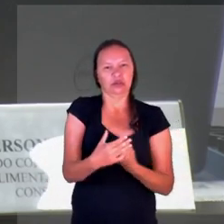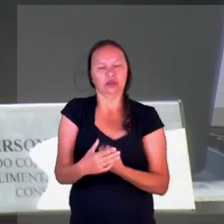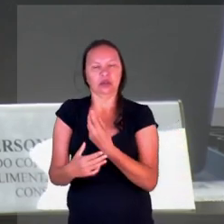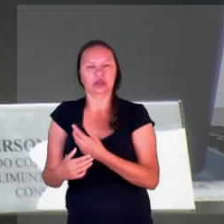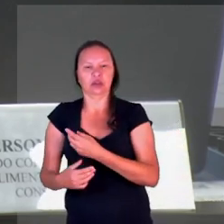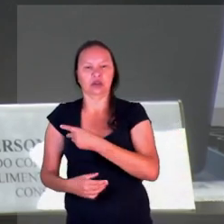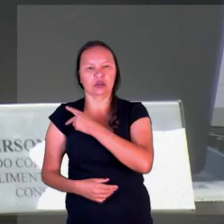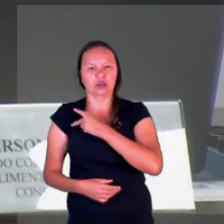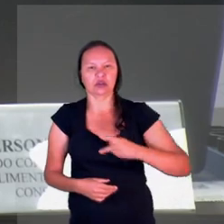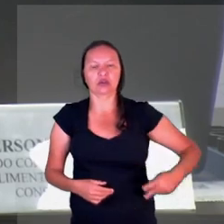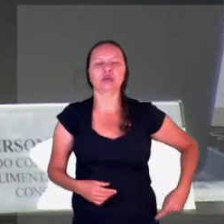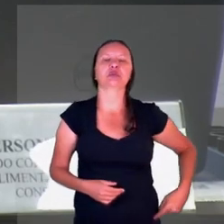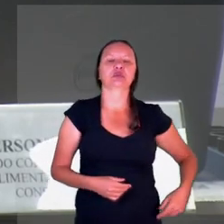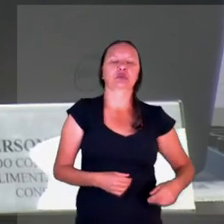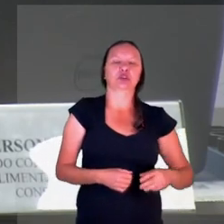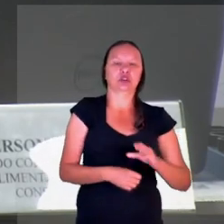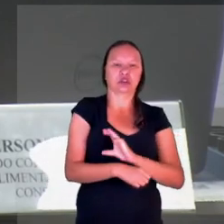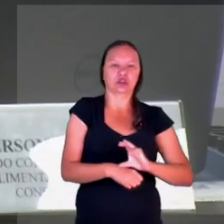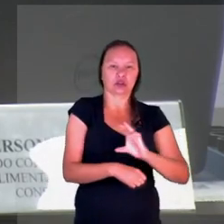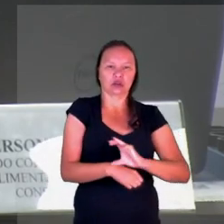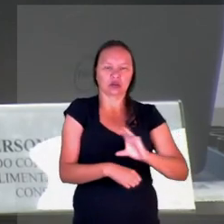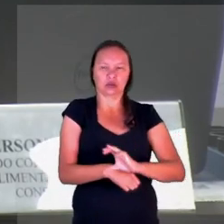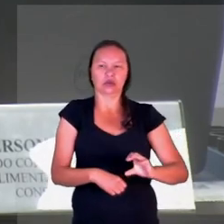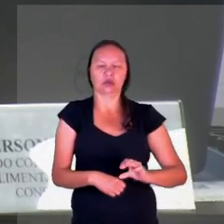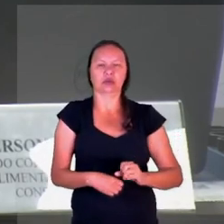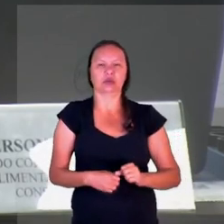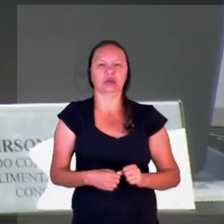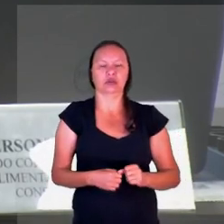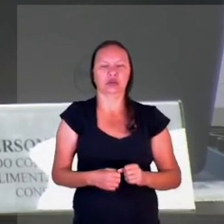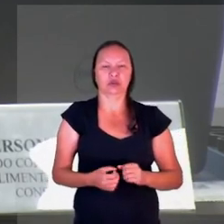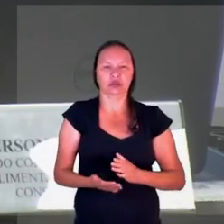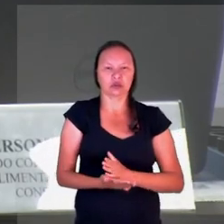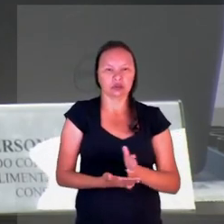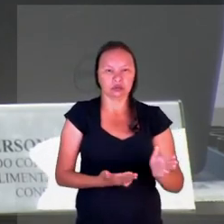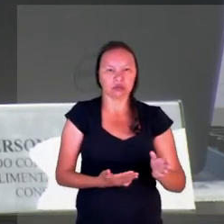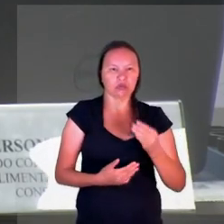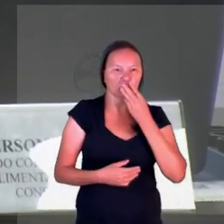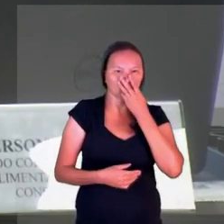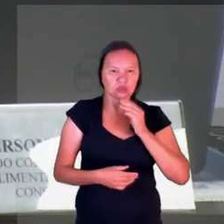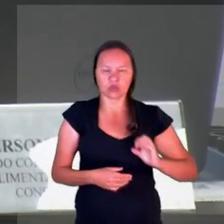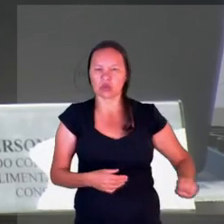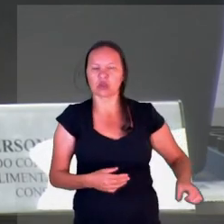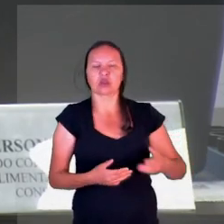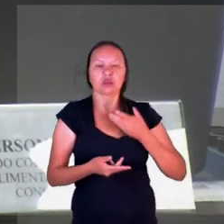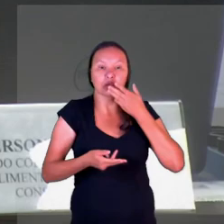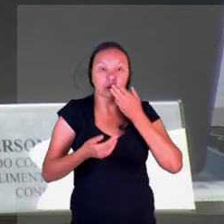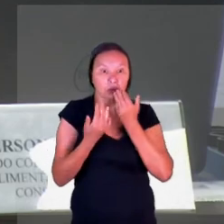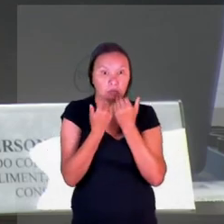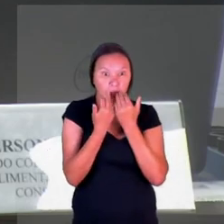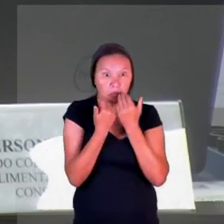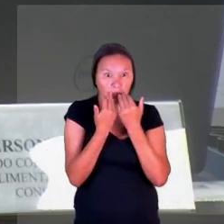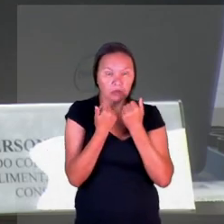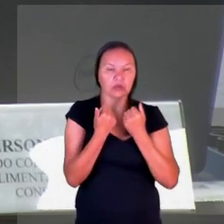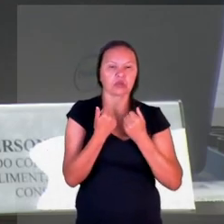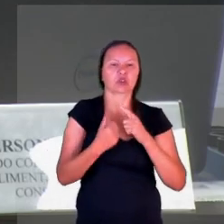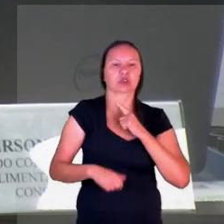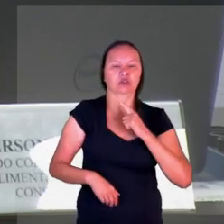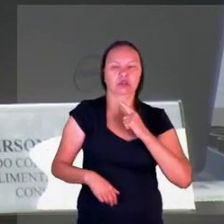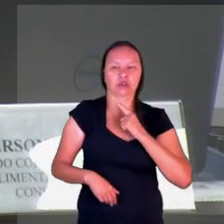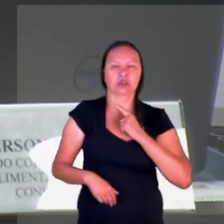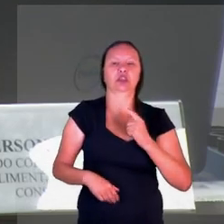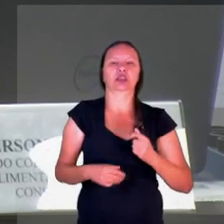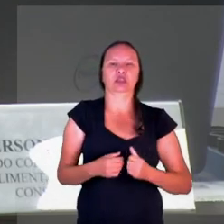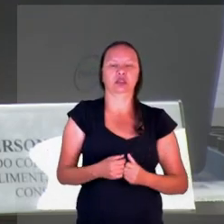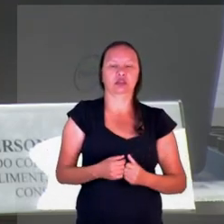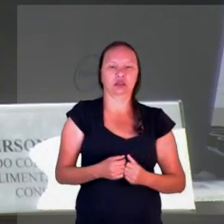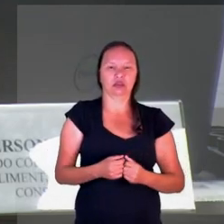públicas que corroboram não só com a saída do mapa da fome mas que a gente tenha de condições de fato